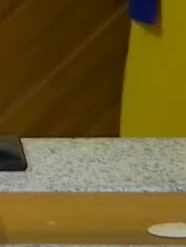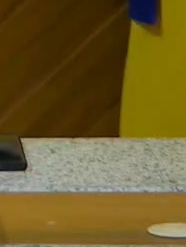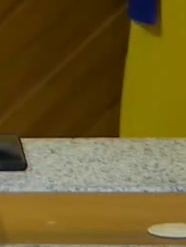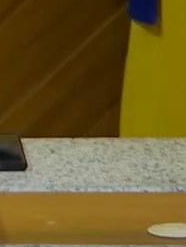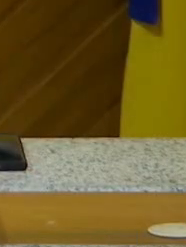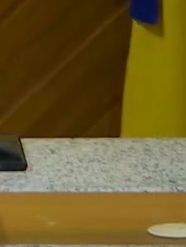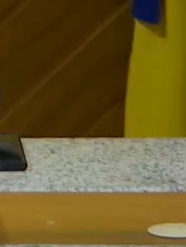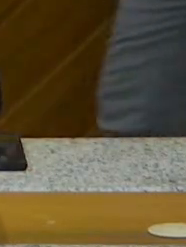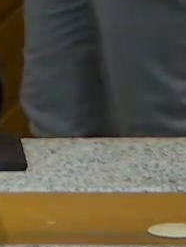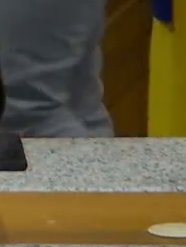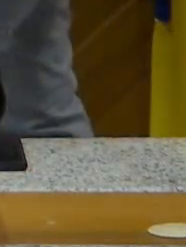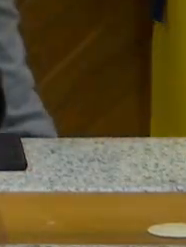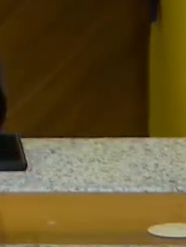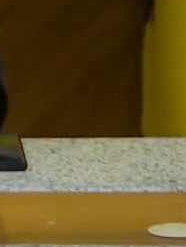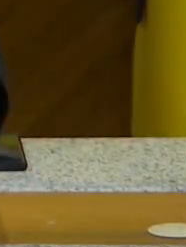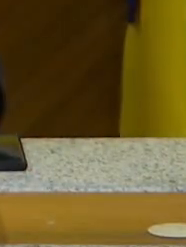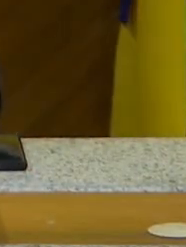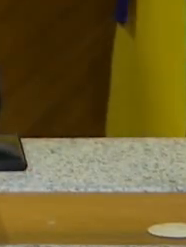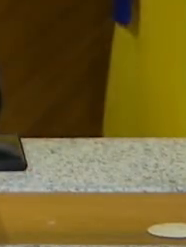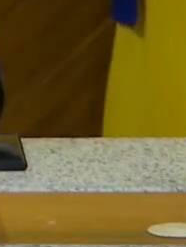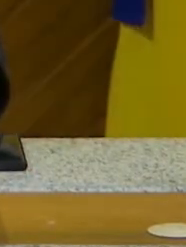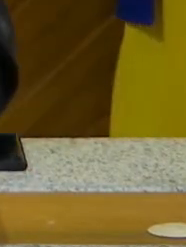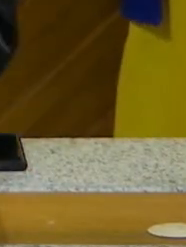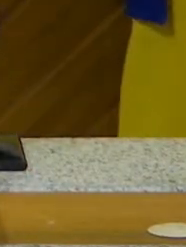Recording stopped.